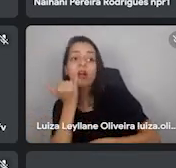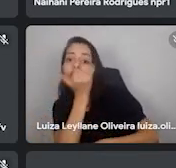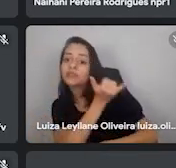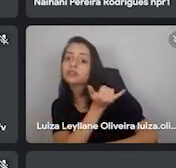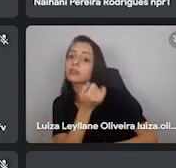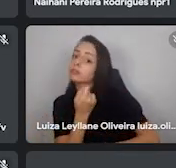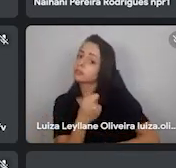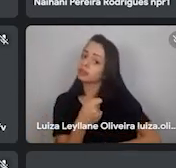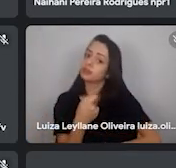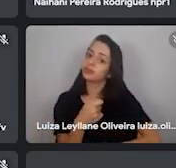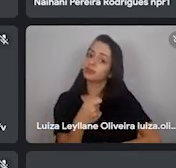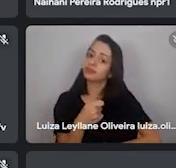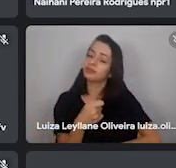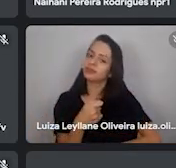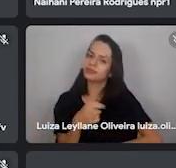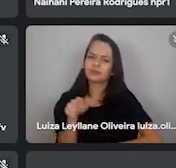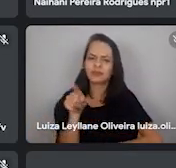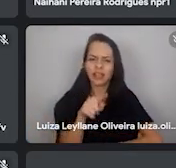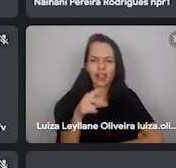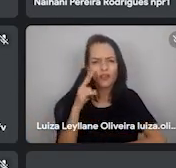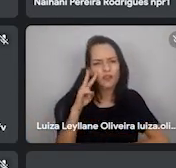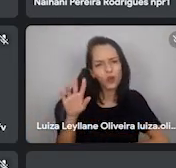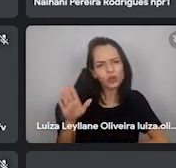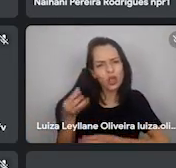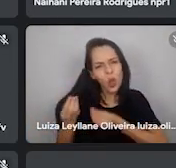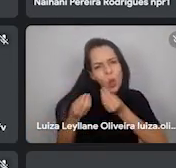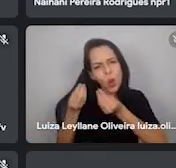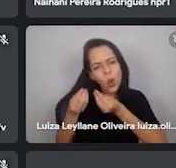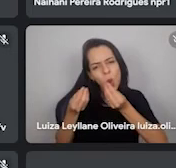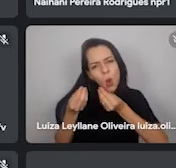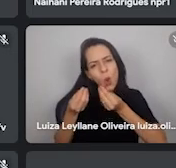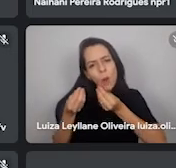Vocês já viram como é que o corpo de bombeiro trabalha em eletricidade?